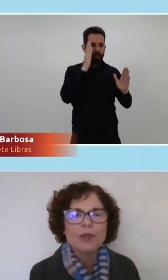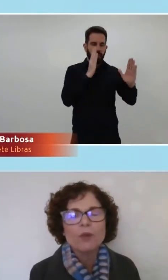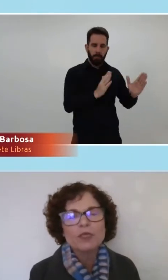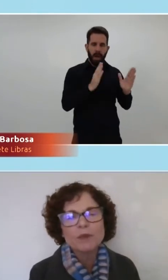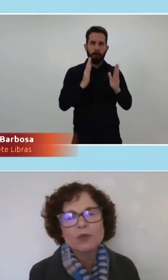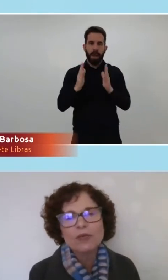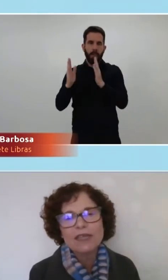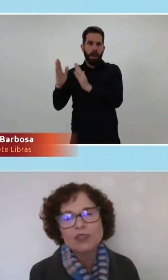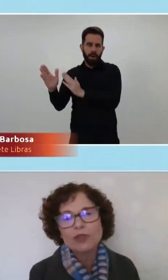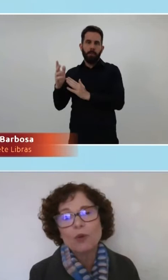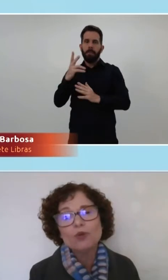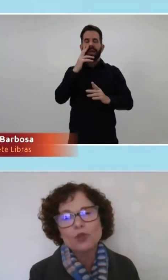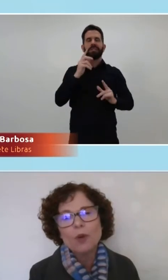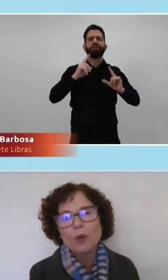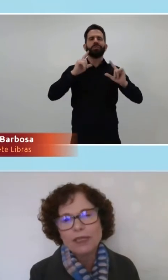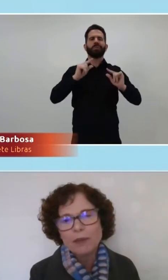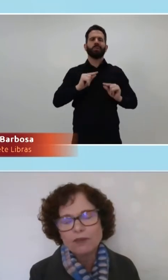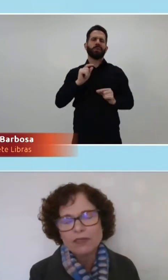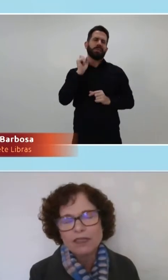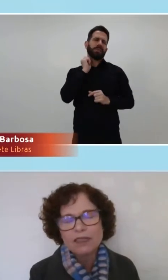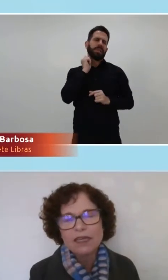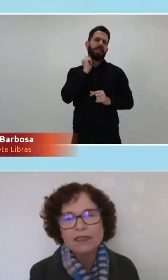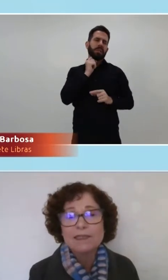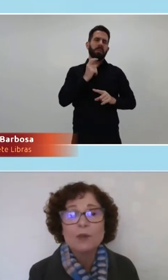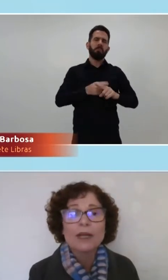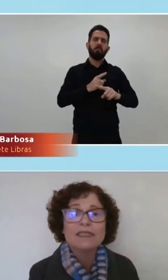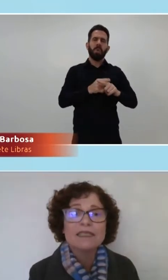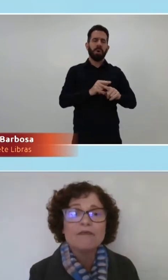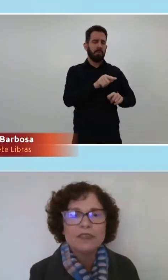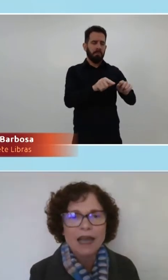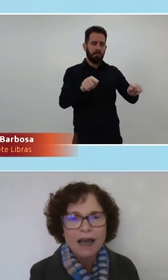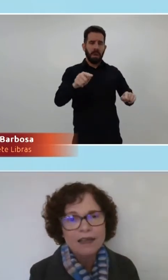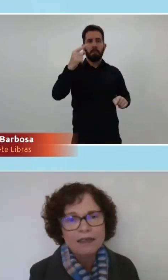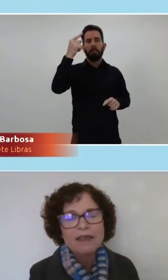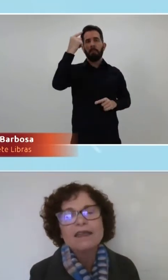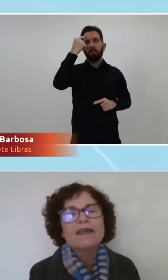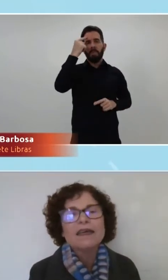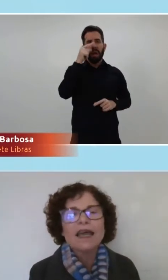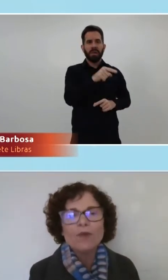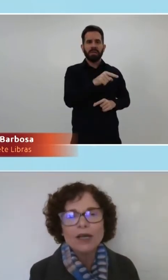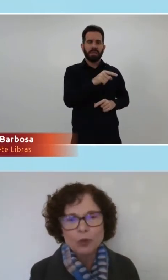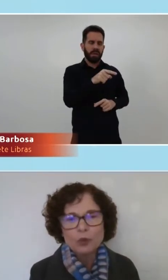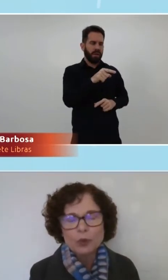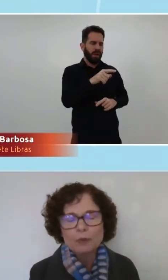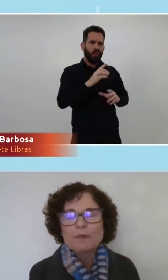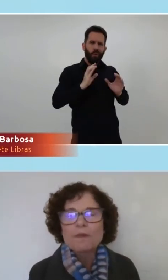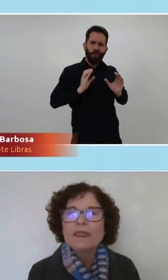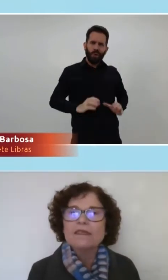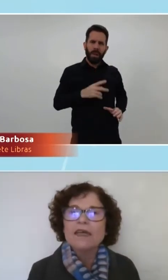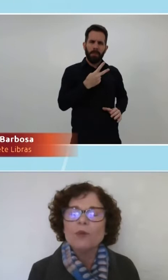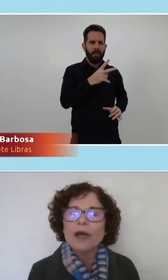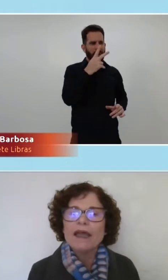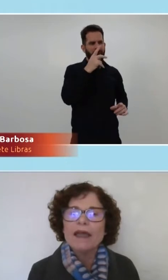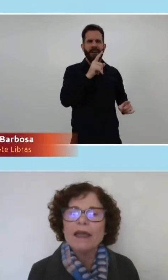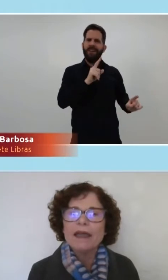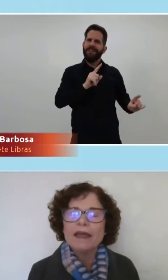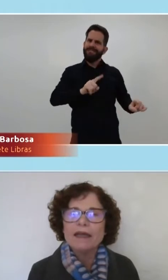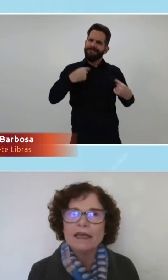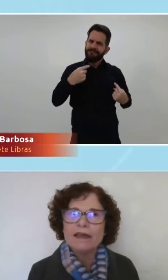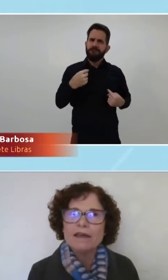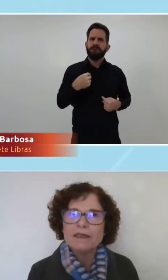estresse, porque algumas pessoas acham que alguns comportamentos das crianças são para desafiar, né, o adulto. Então,